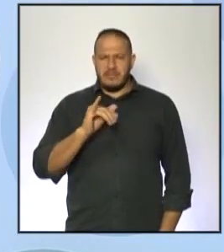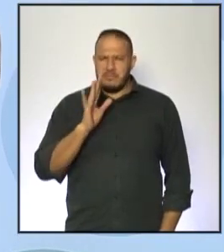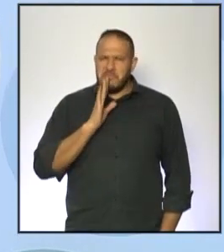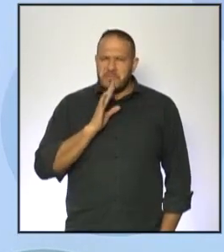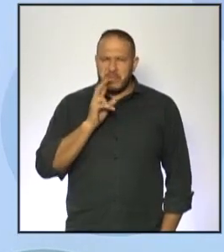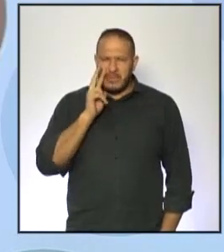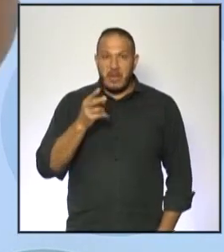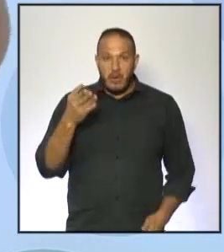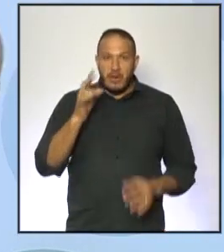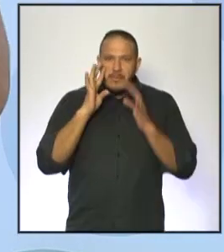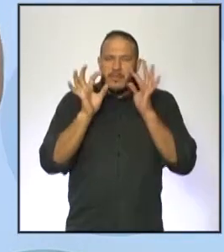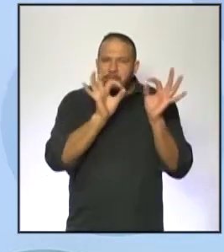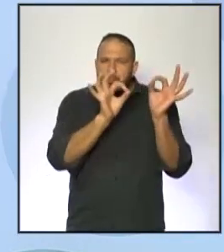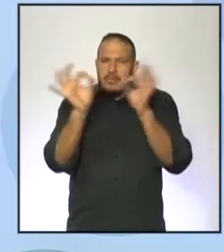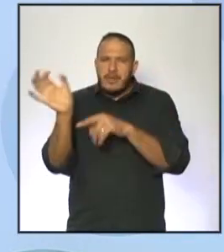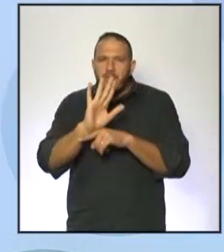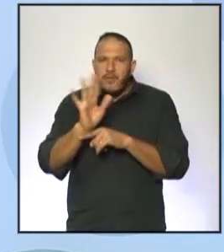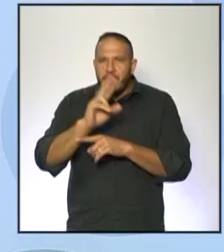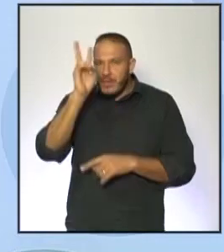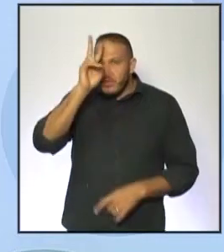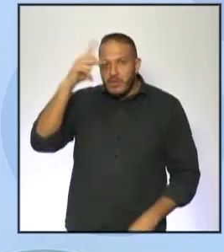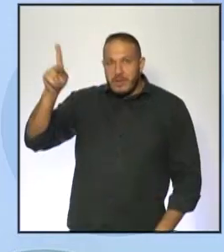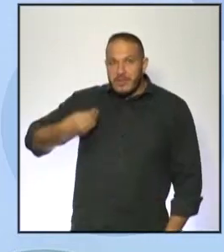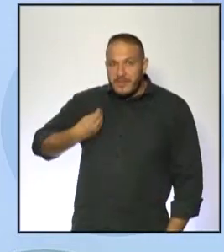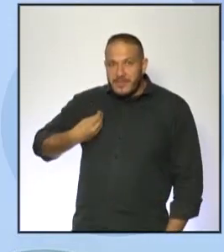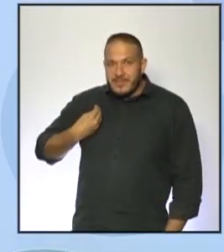ver um vídeo para conhecer a sua história?